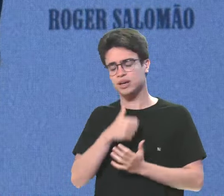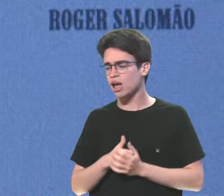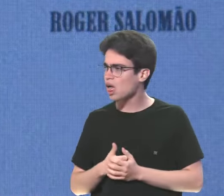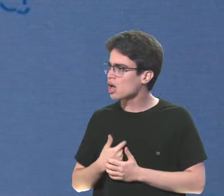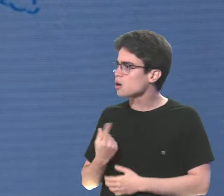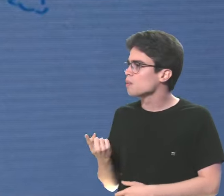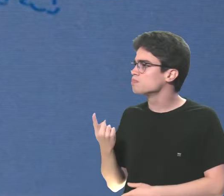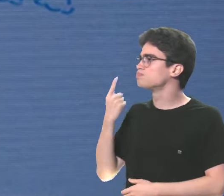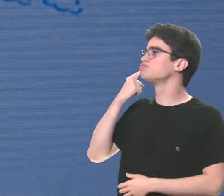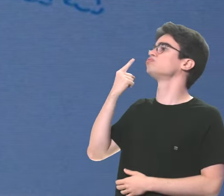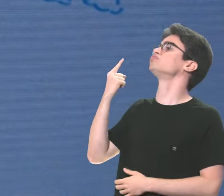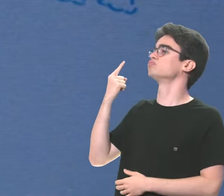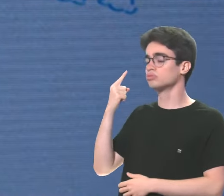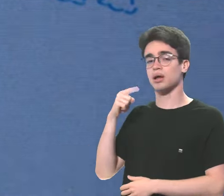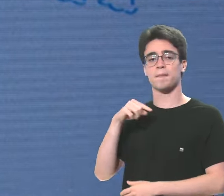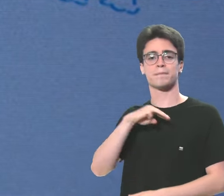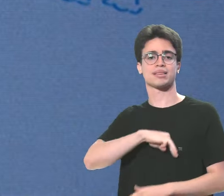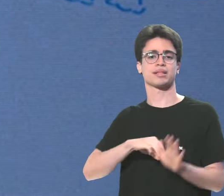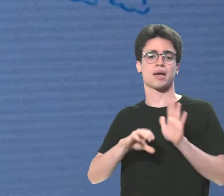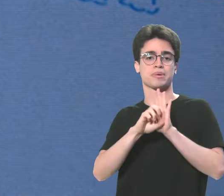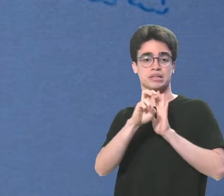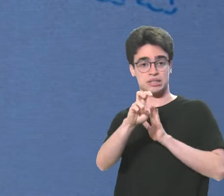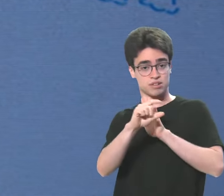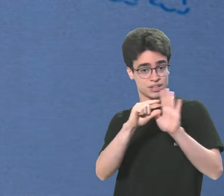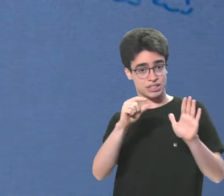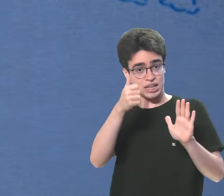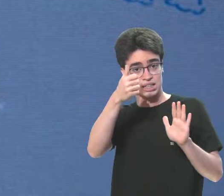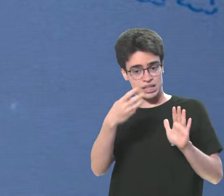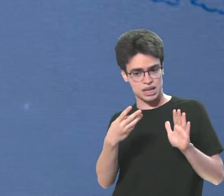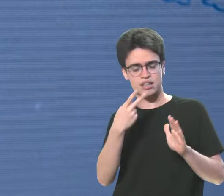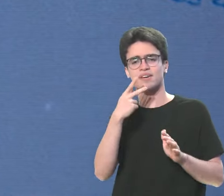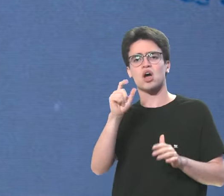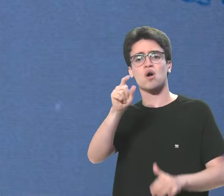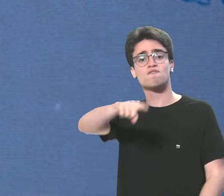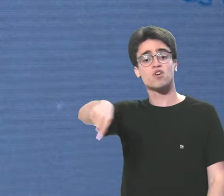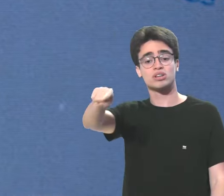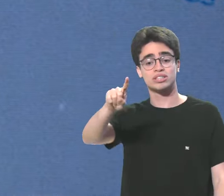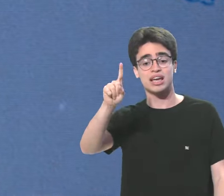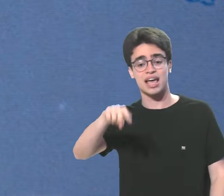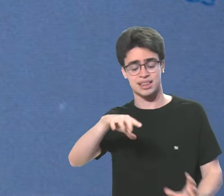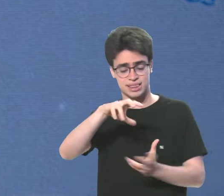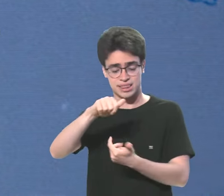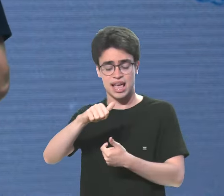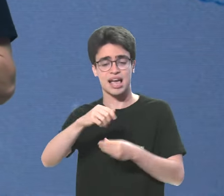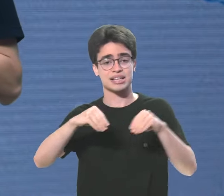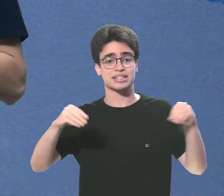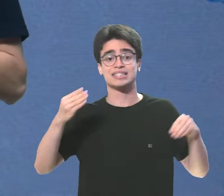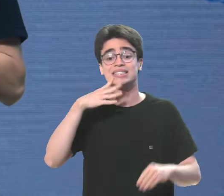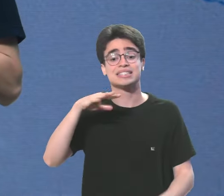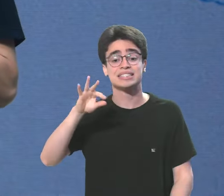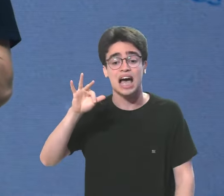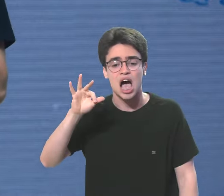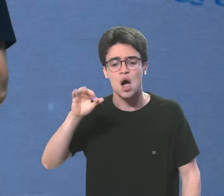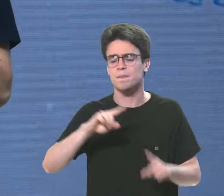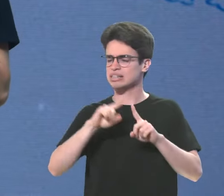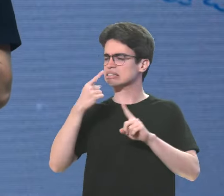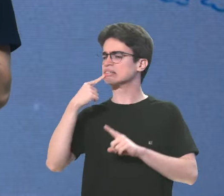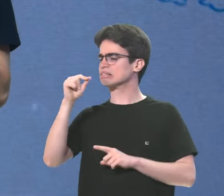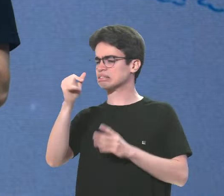a a passagem de Mateus 513 que Jesus fala Vocês são sal da terra mas se o sal perder o sabor para que